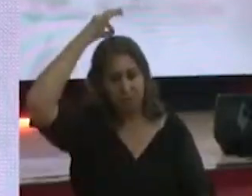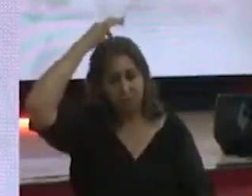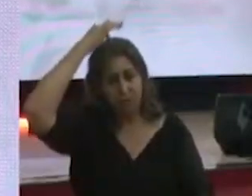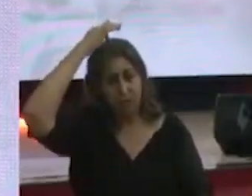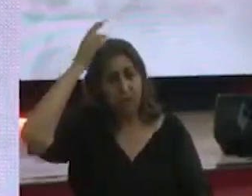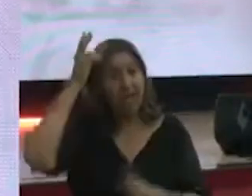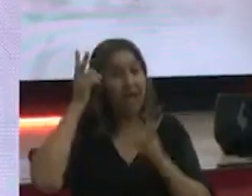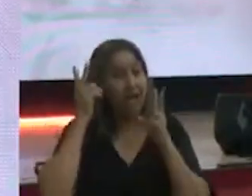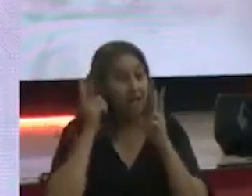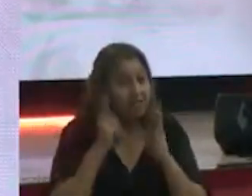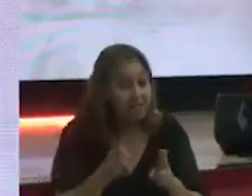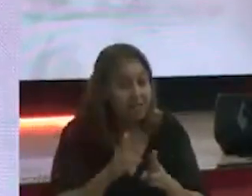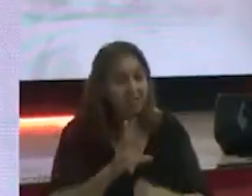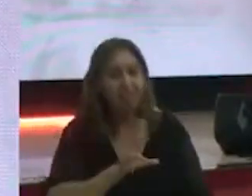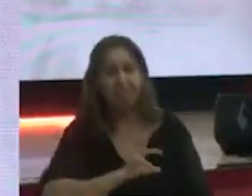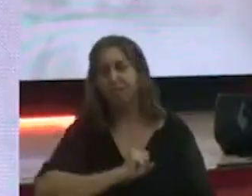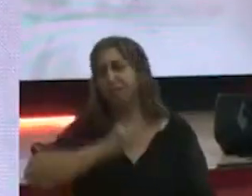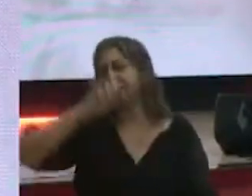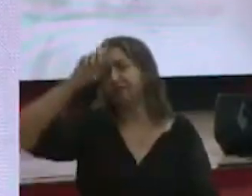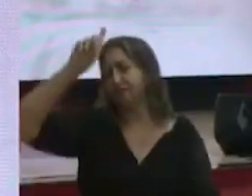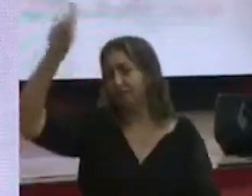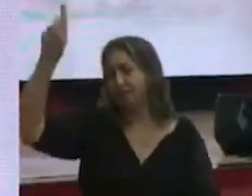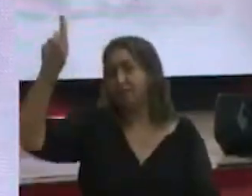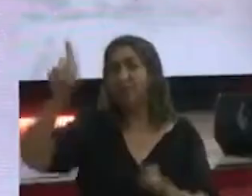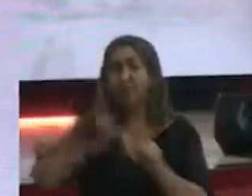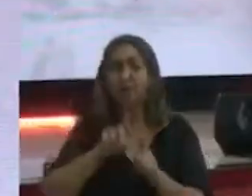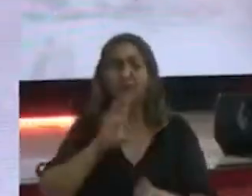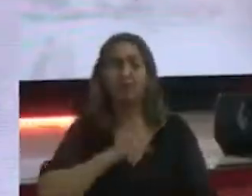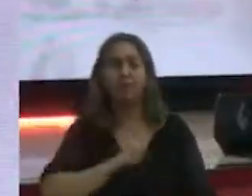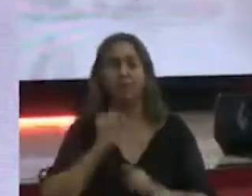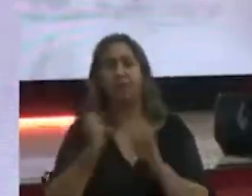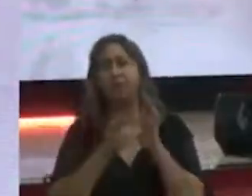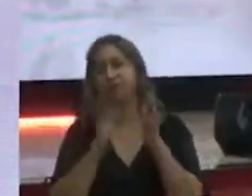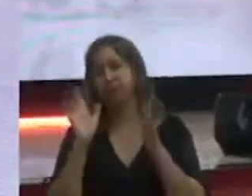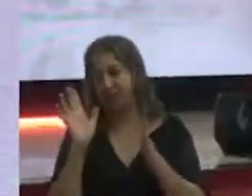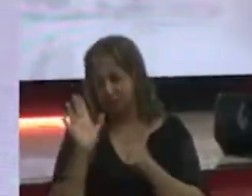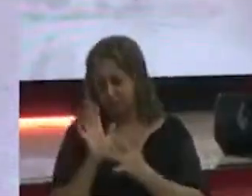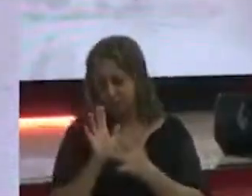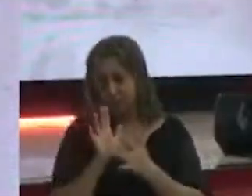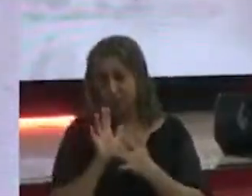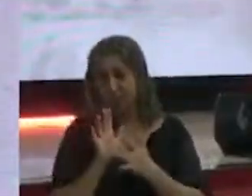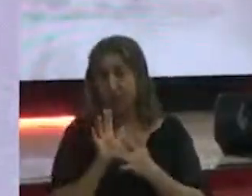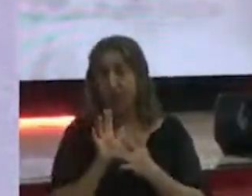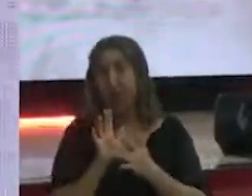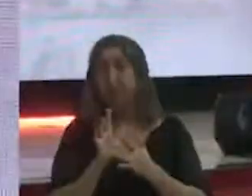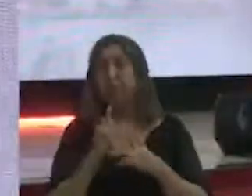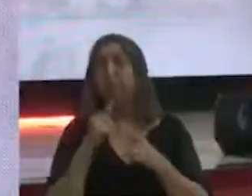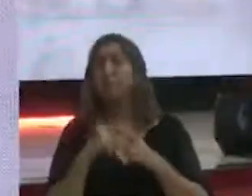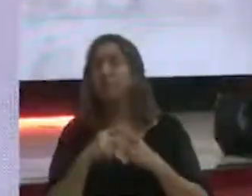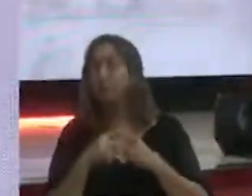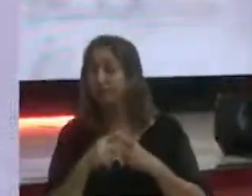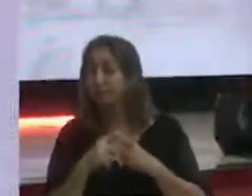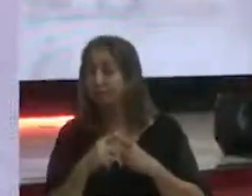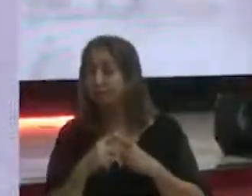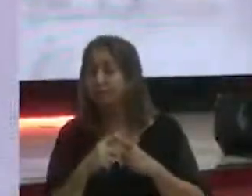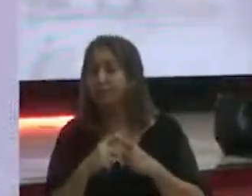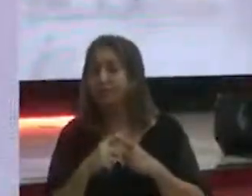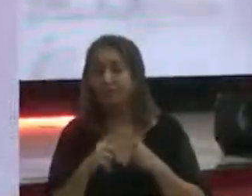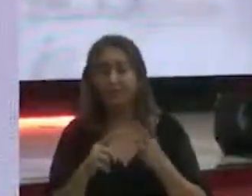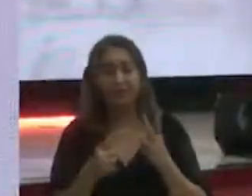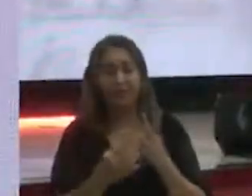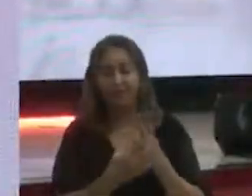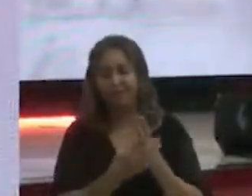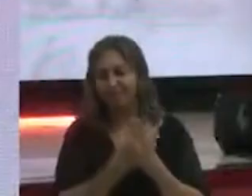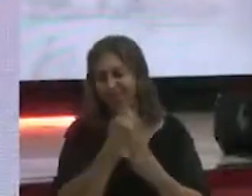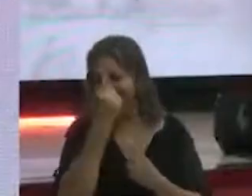Como Amamos a Deus e a Jesus Afinal Eles são